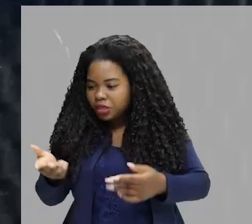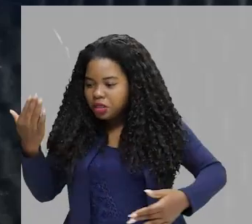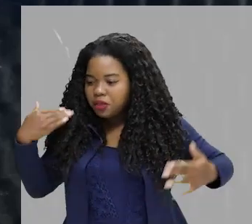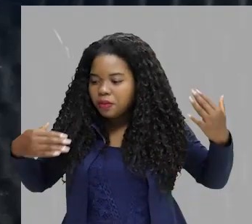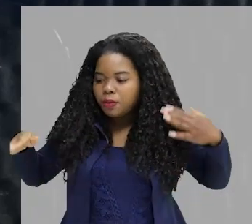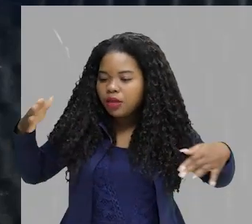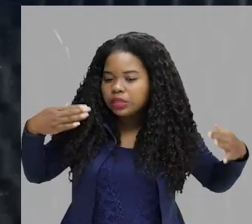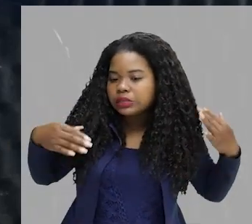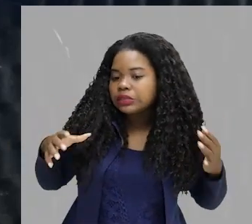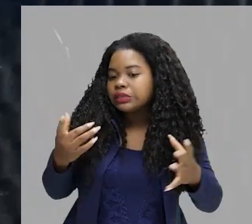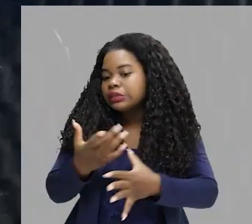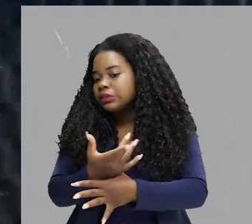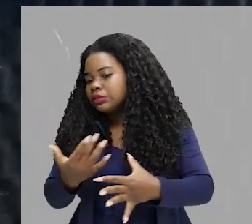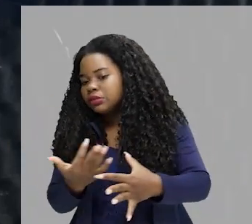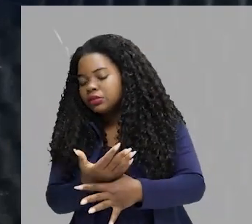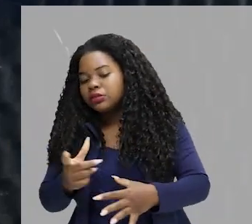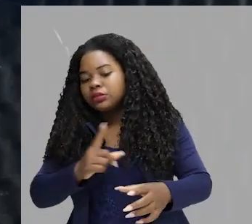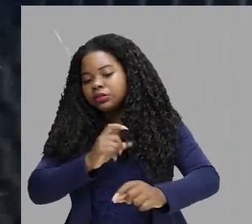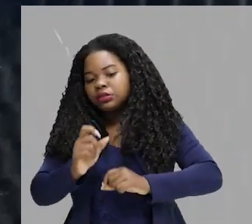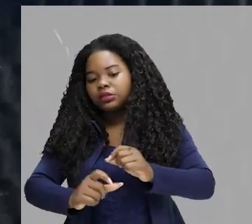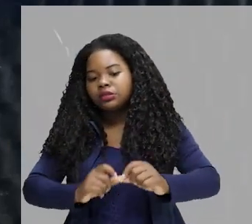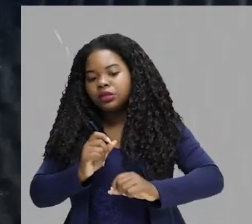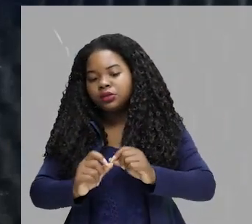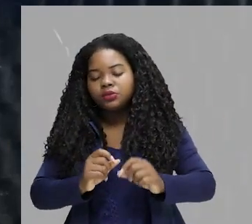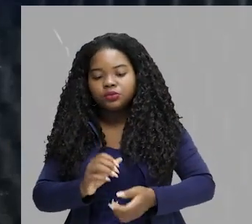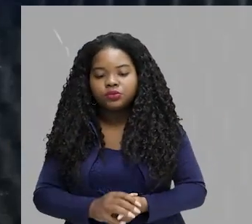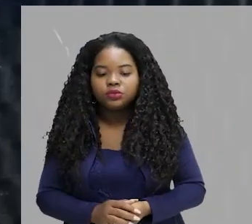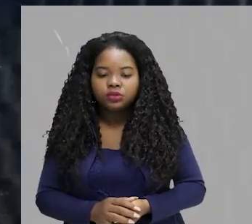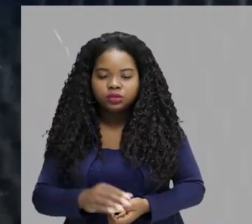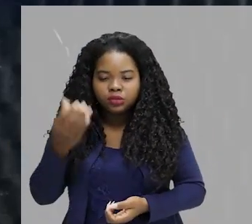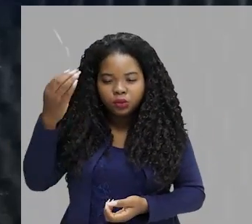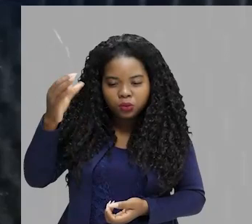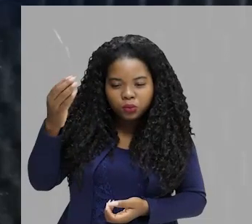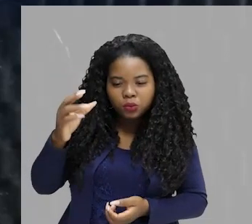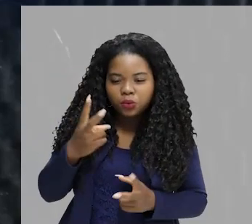tem essa verve, essa vertente cultural muito